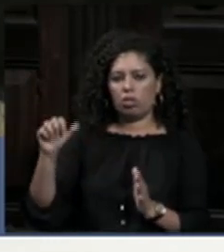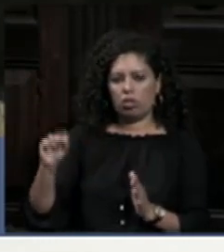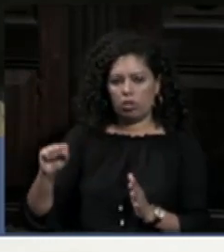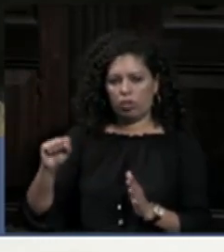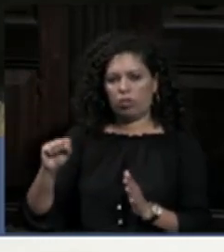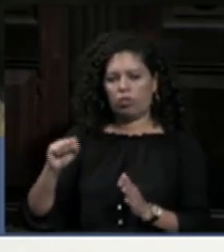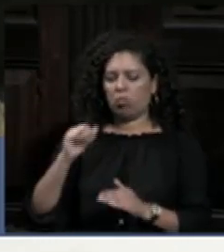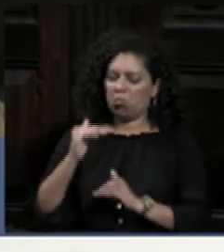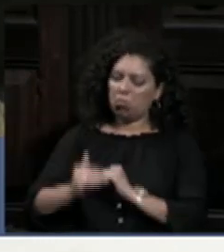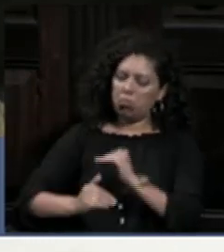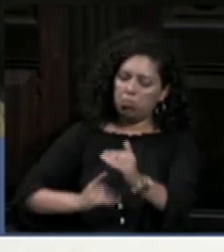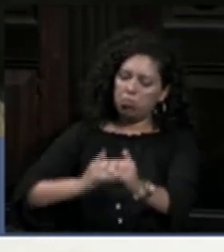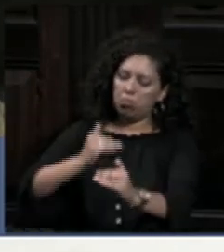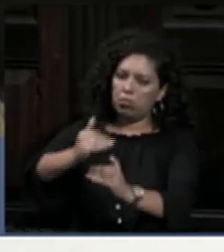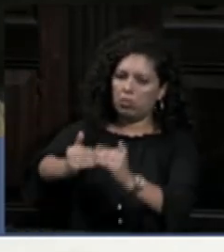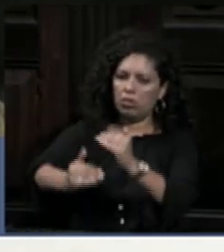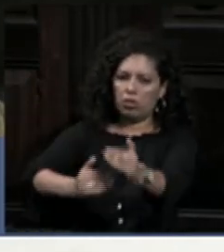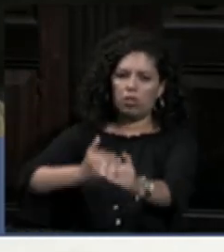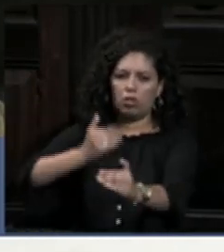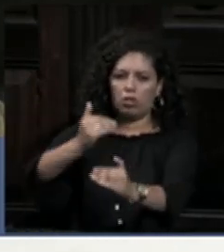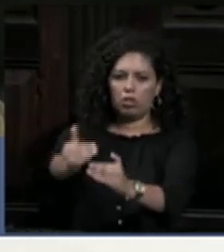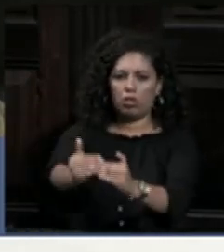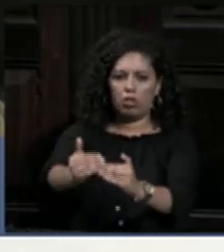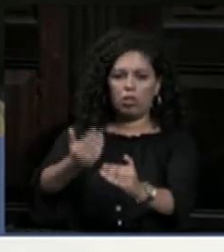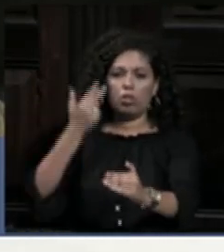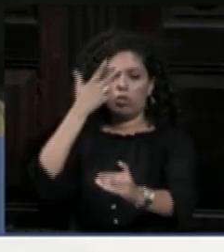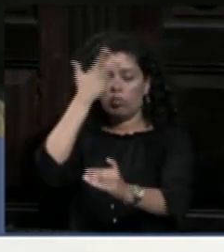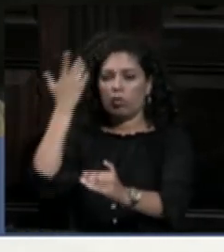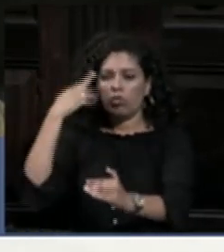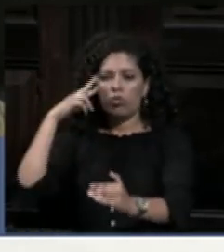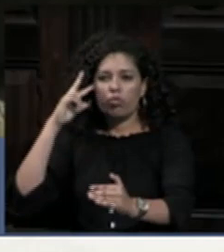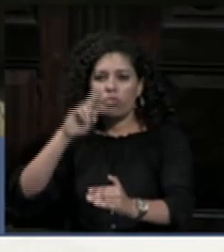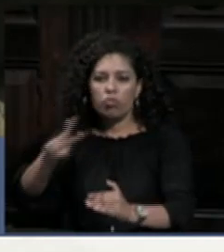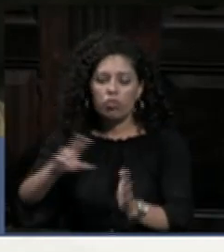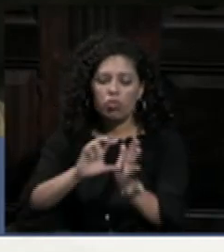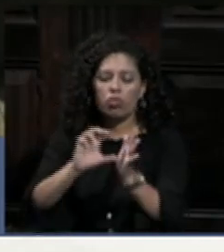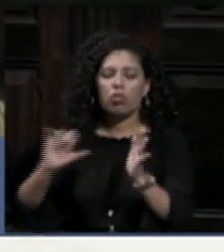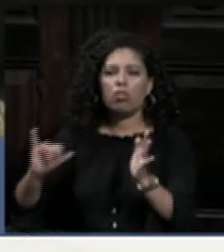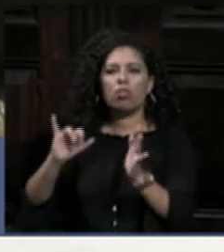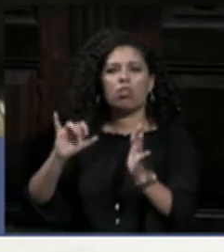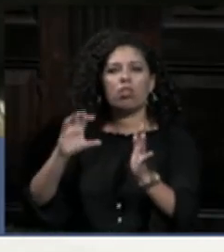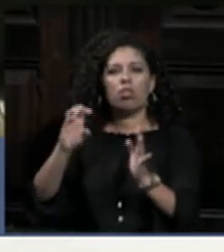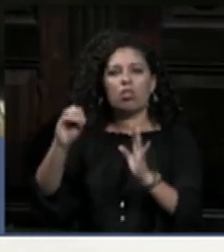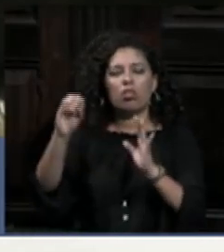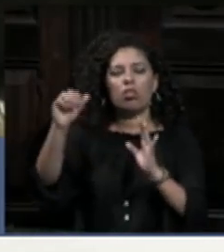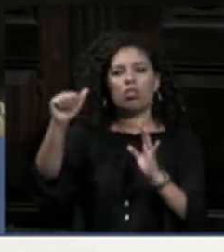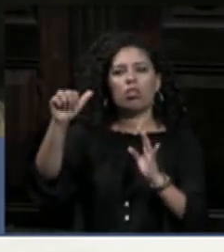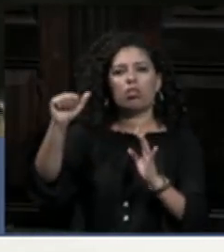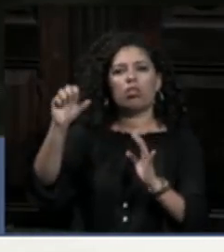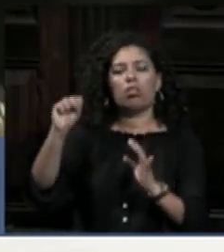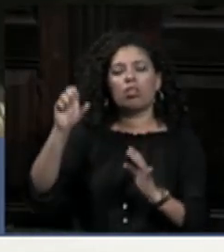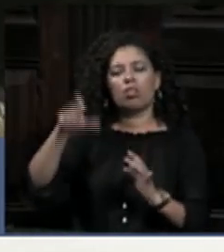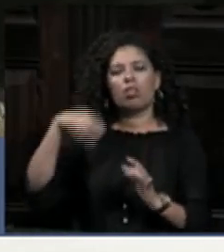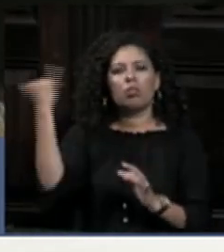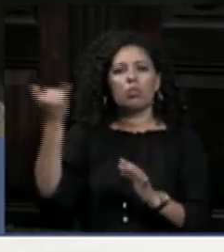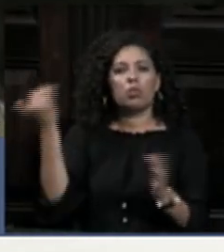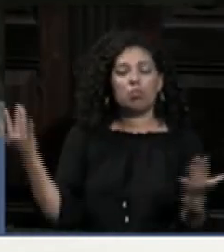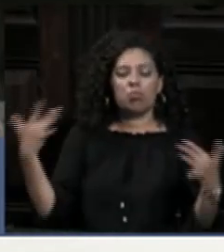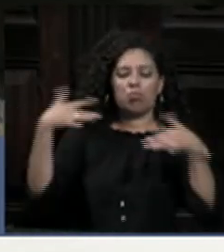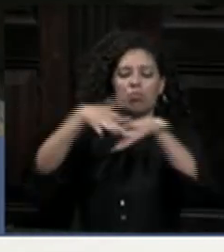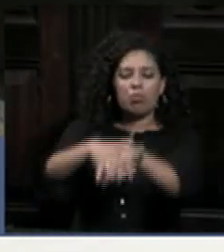progressivamente houve a compreensão da importância do significado inclusivo nas